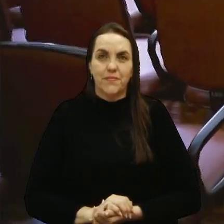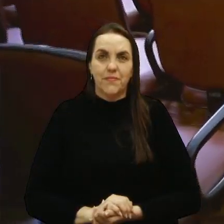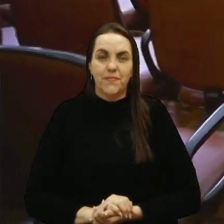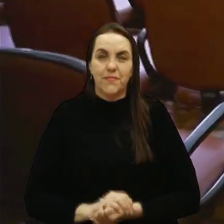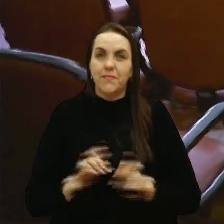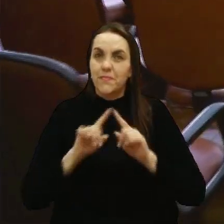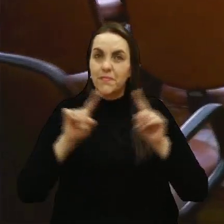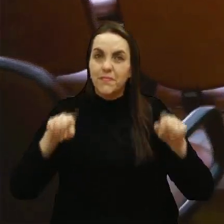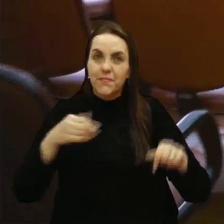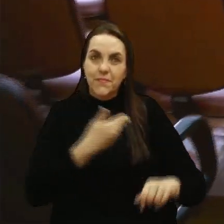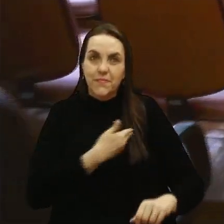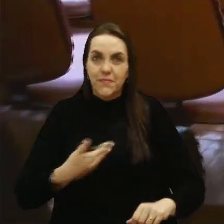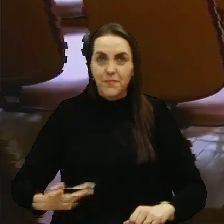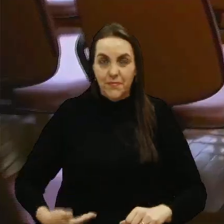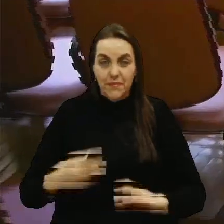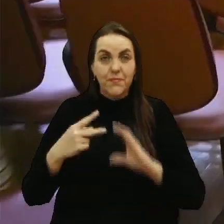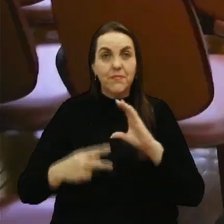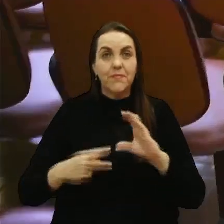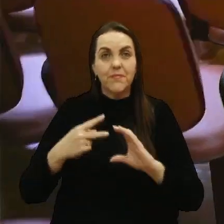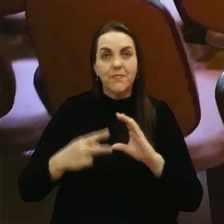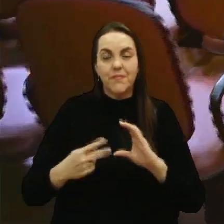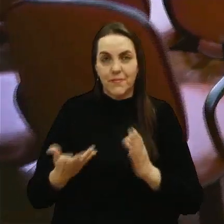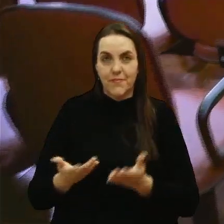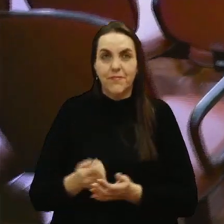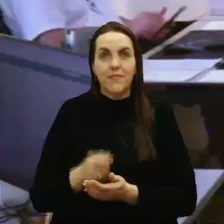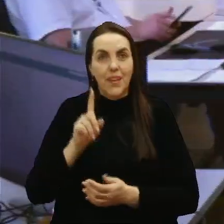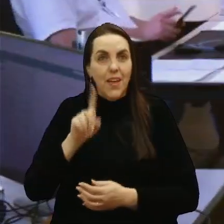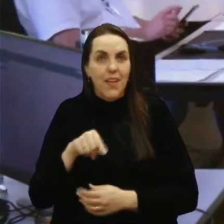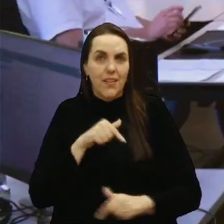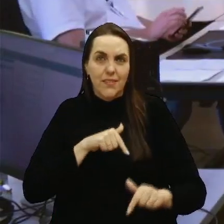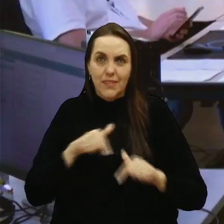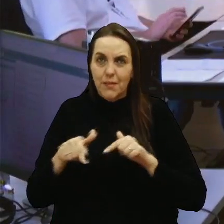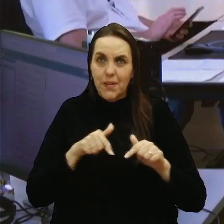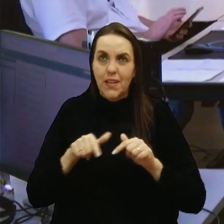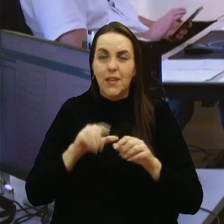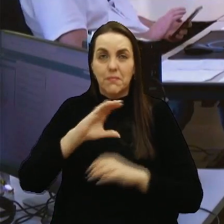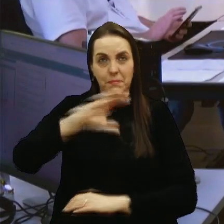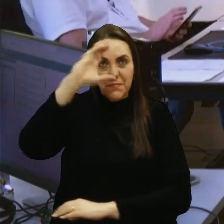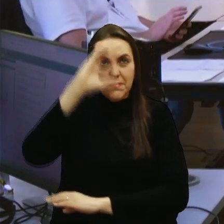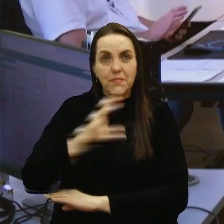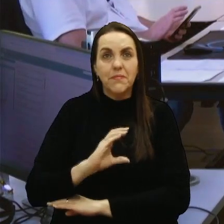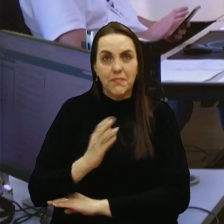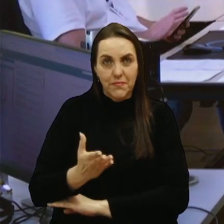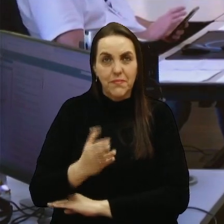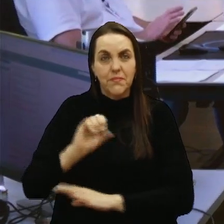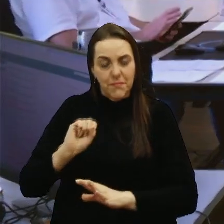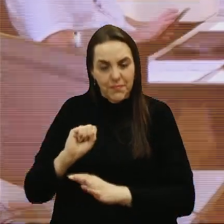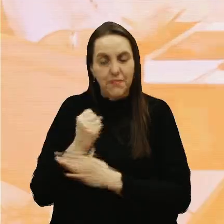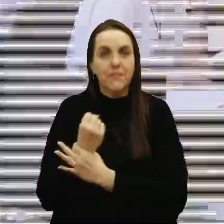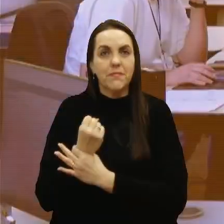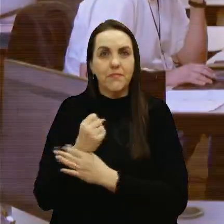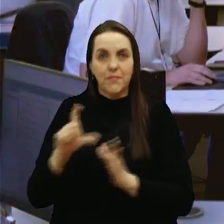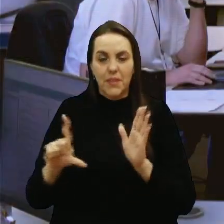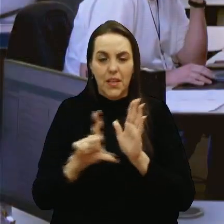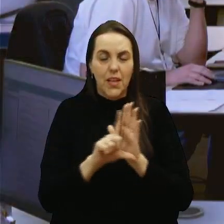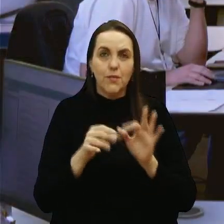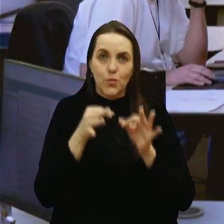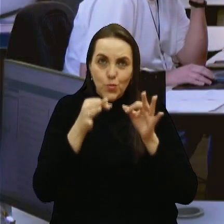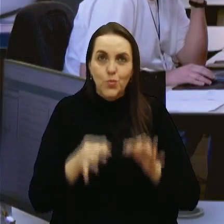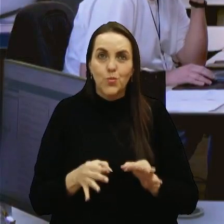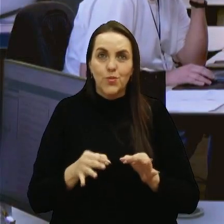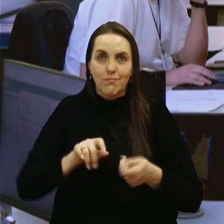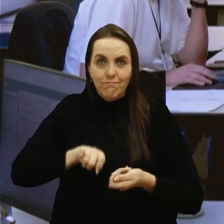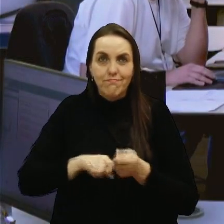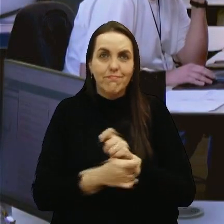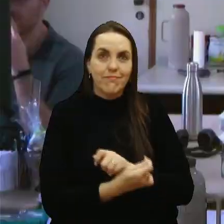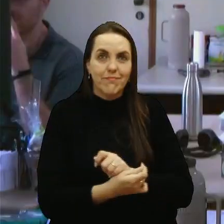Ser servidor público da Câmara de Vereadores é trabalhar pela cidadania, garantindo leis mais justas e